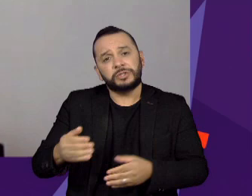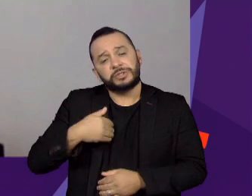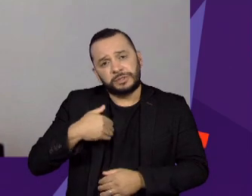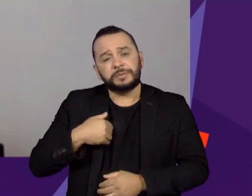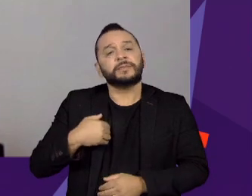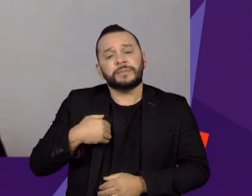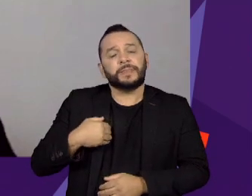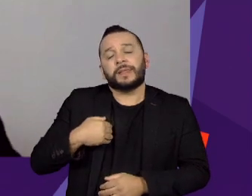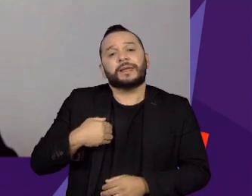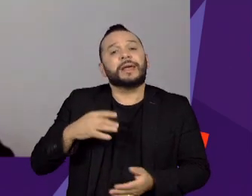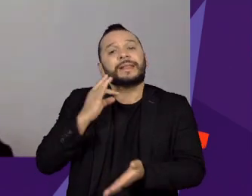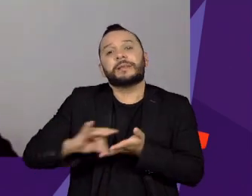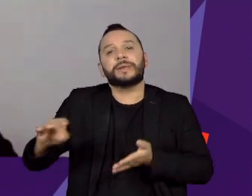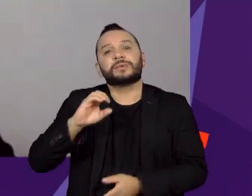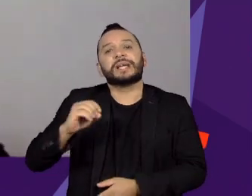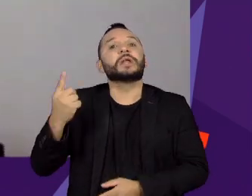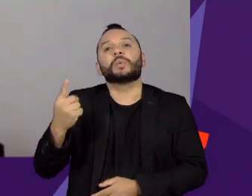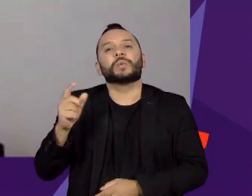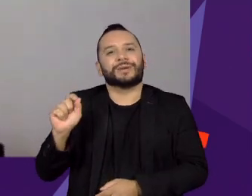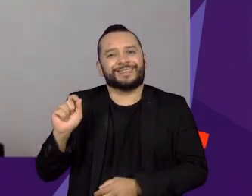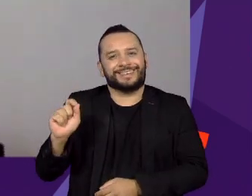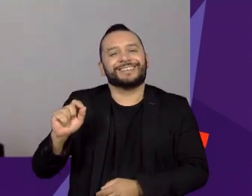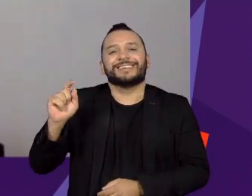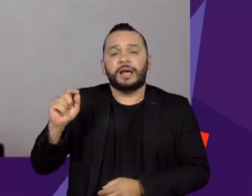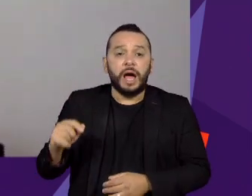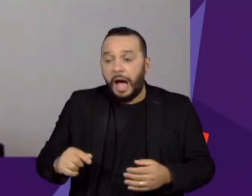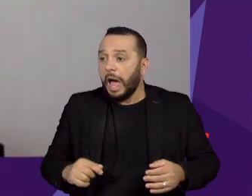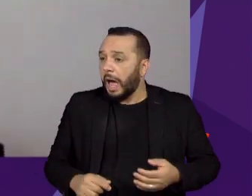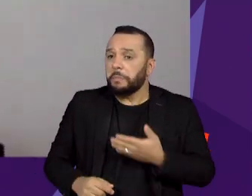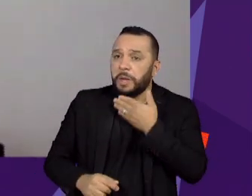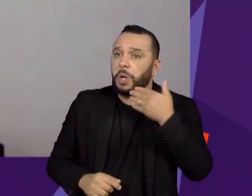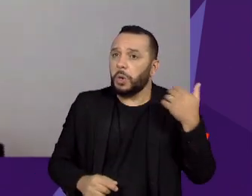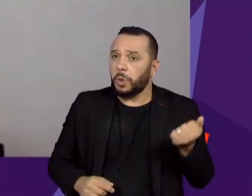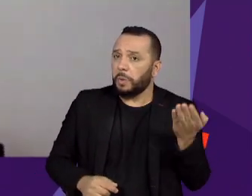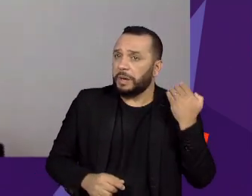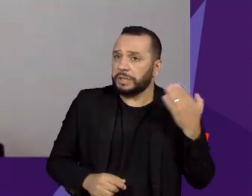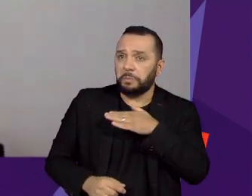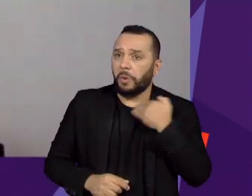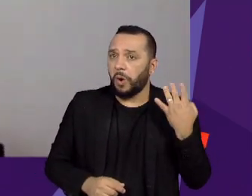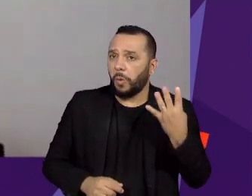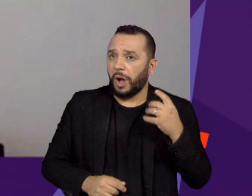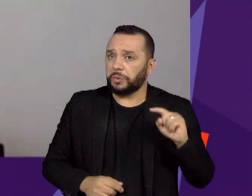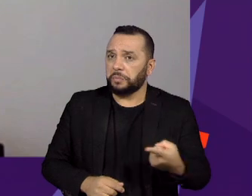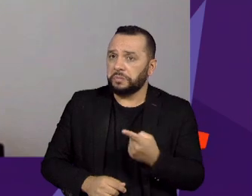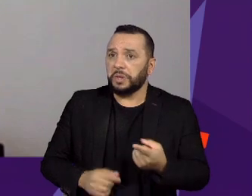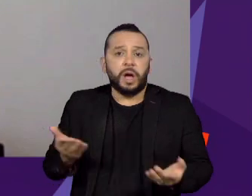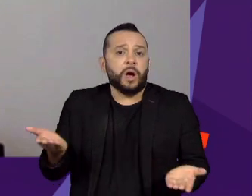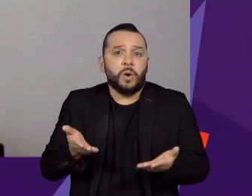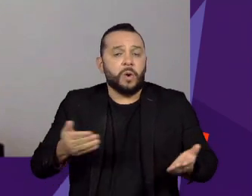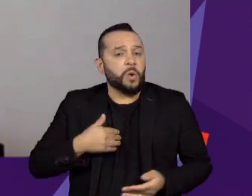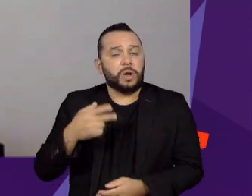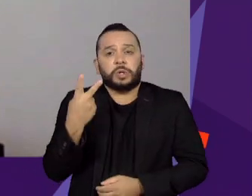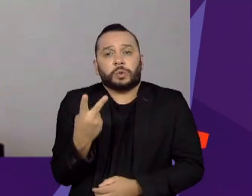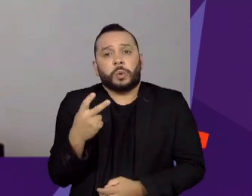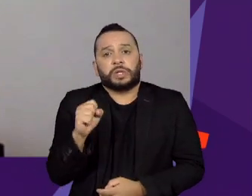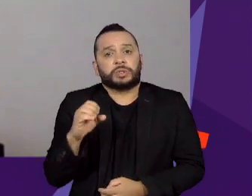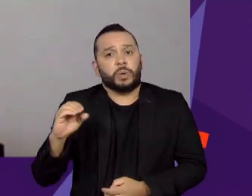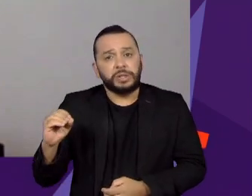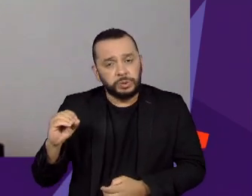sendo... Tem gente que fala assim, melhorou bastante, né? Estavam morrendo 4.000, agora estão morrendo só 2.800. Quer